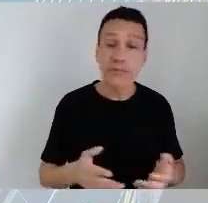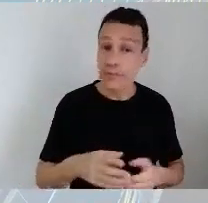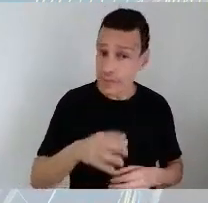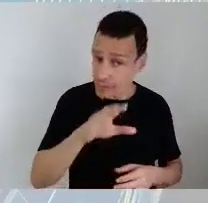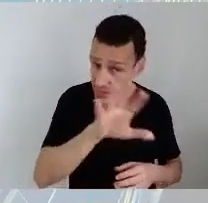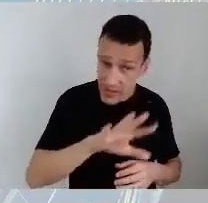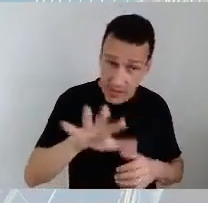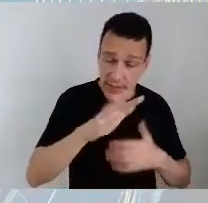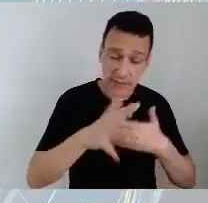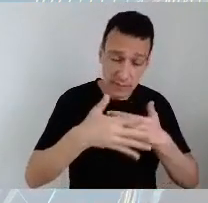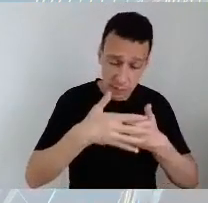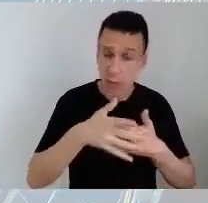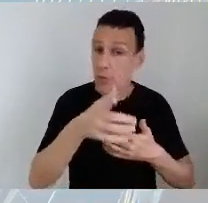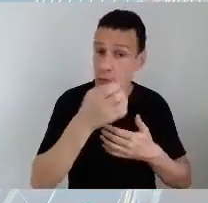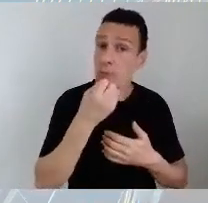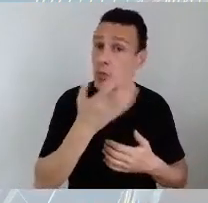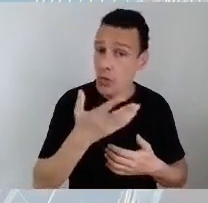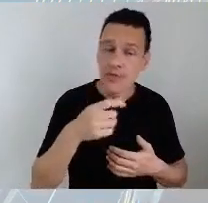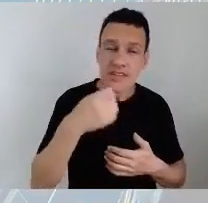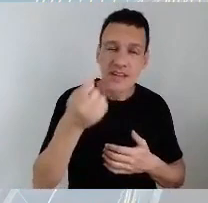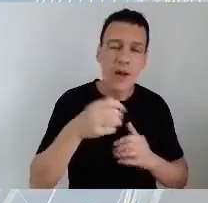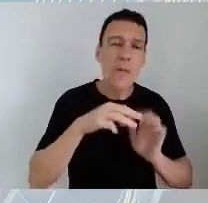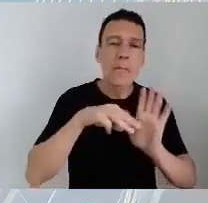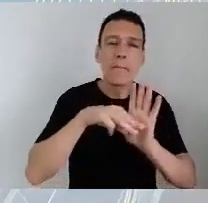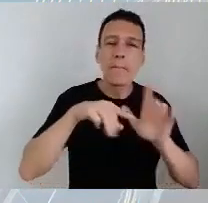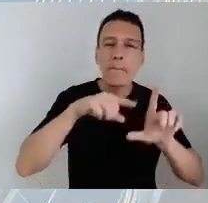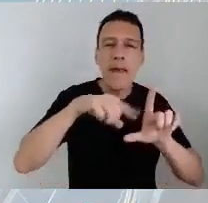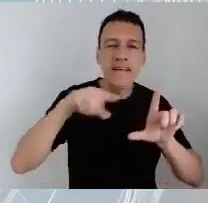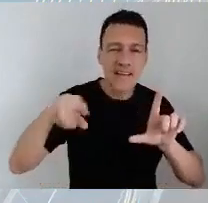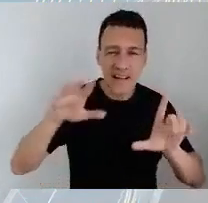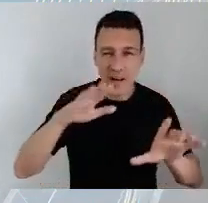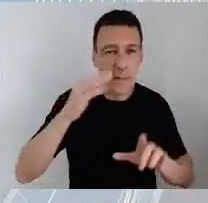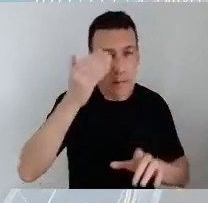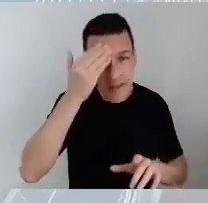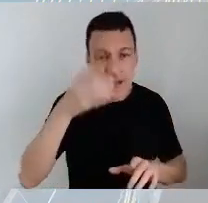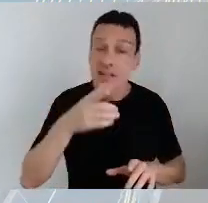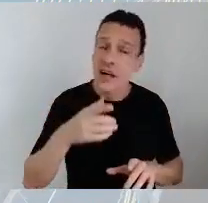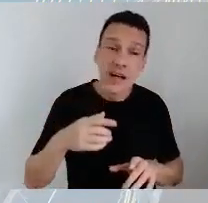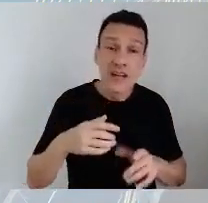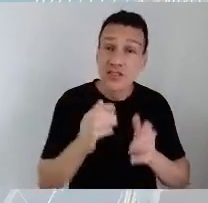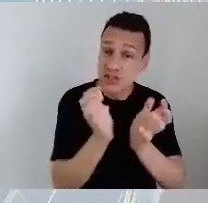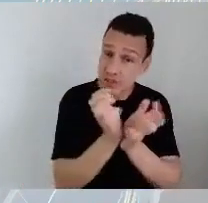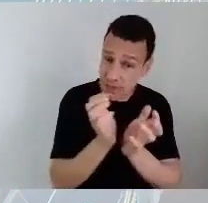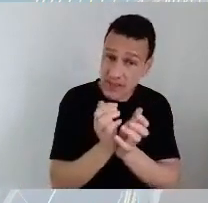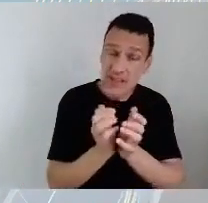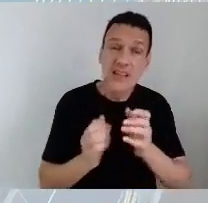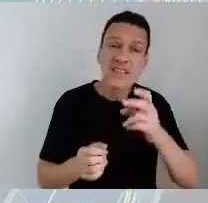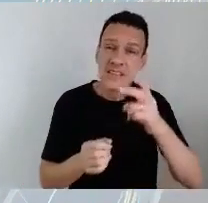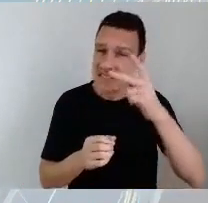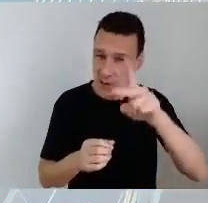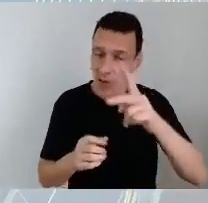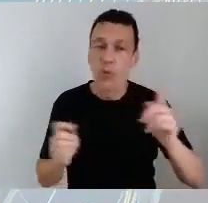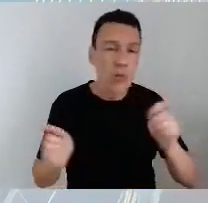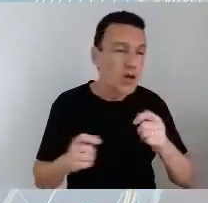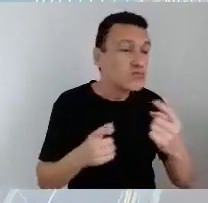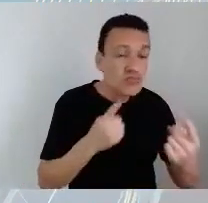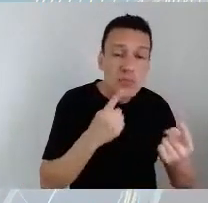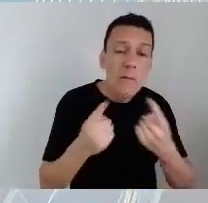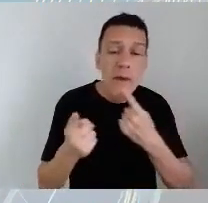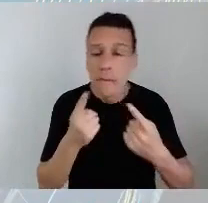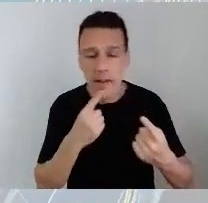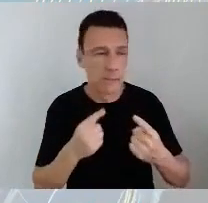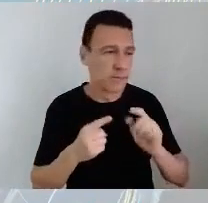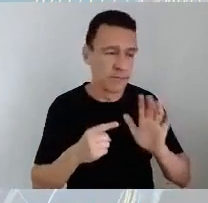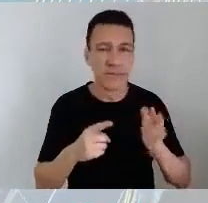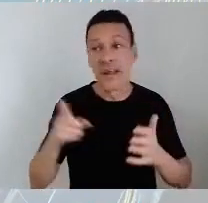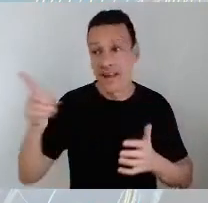as pessoas podem fazer realmente uma dinâmica, né? Com o time estratégico entender, no momento de aquisição, onde